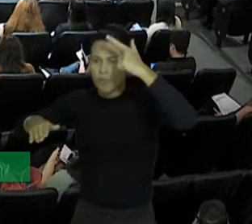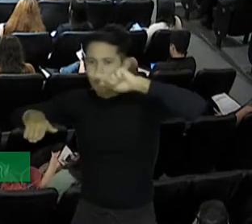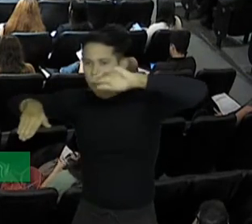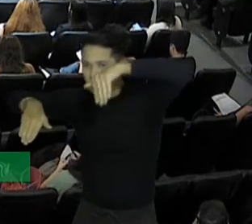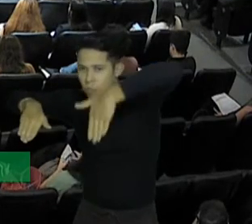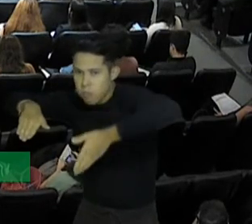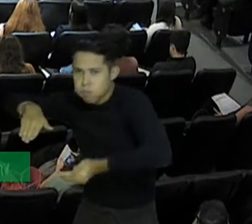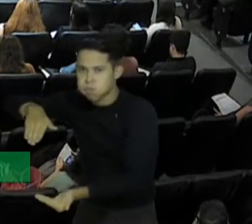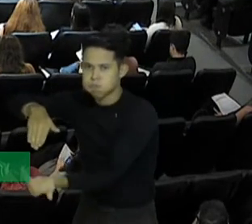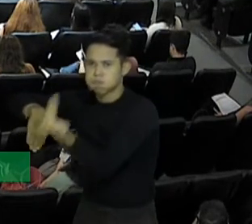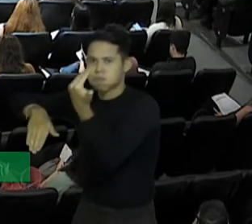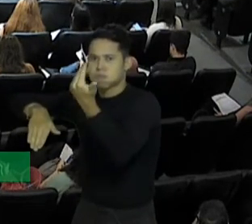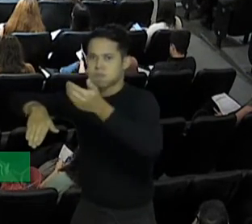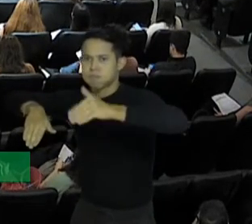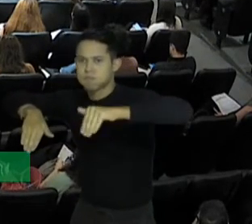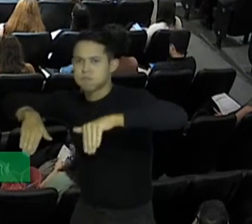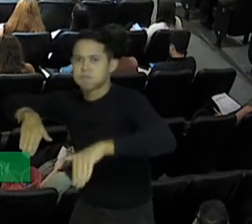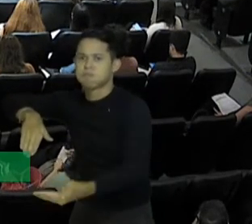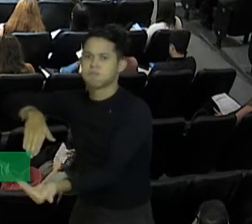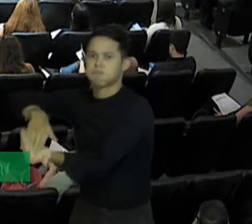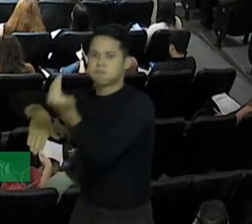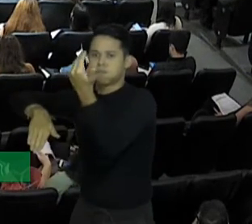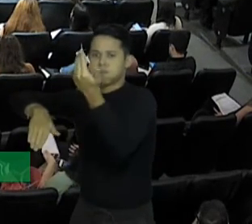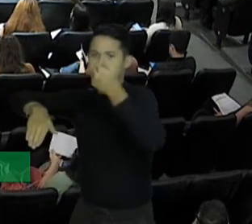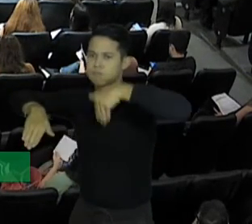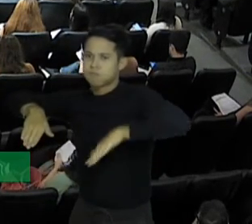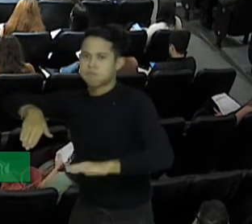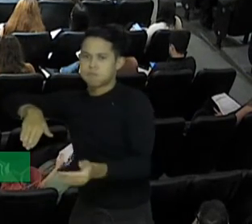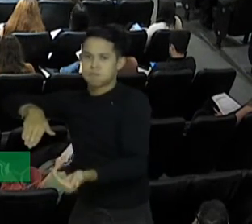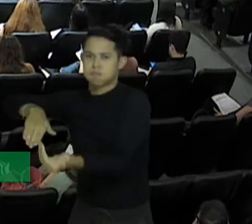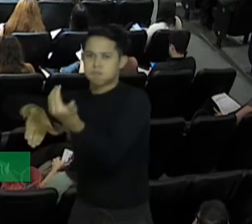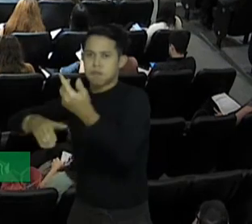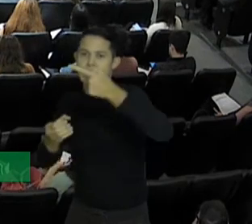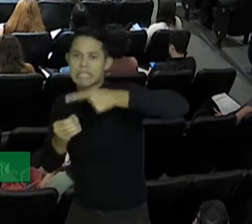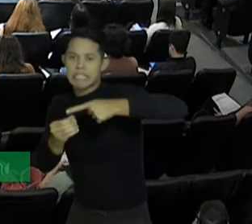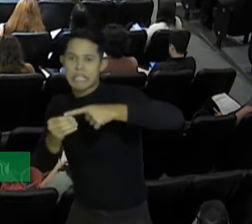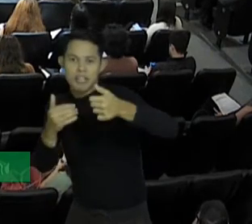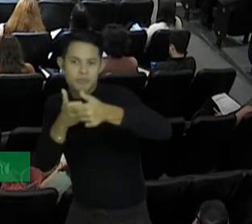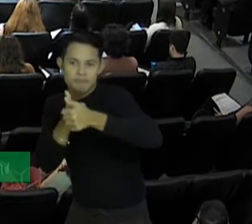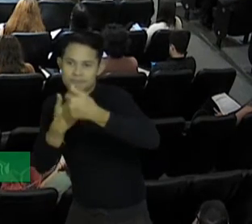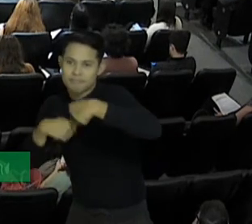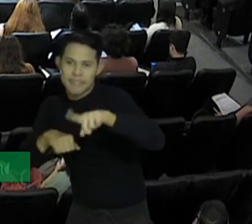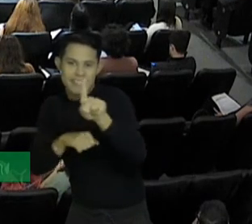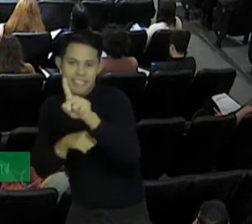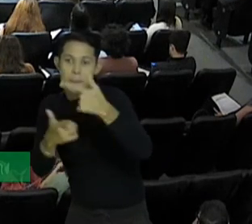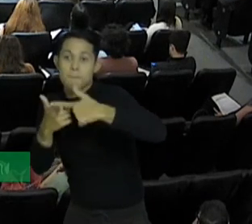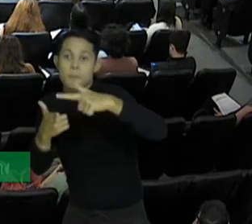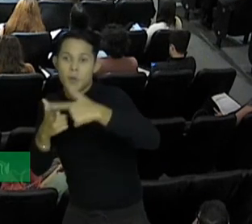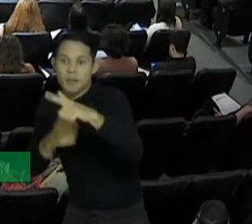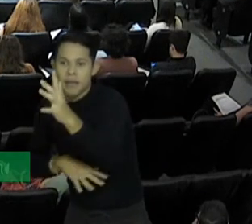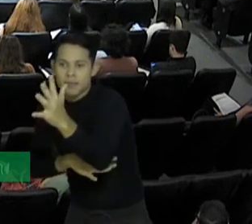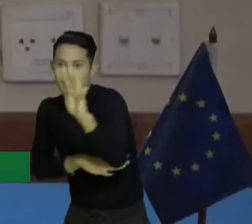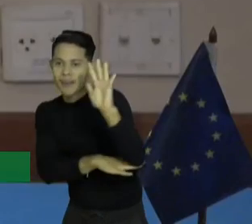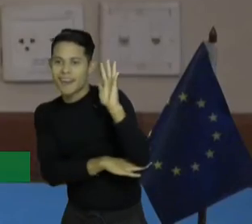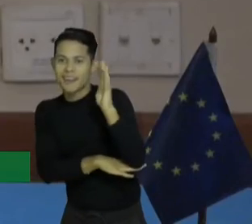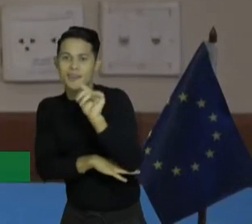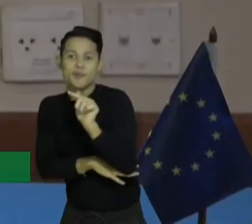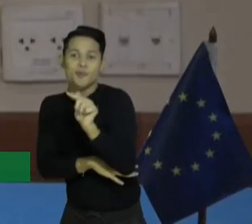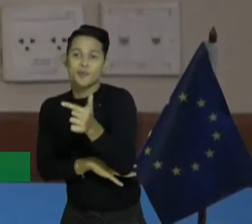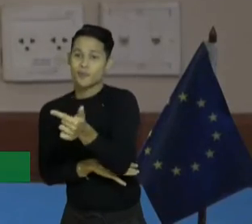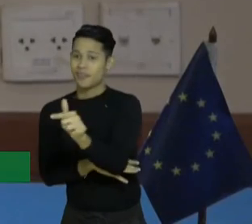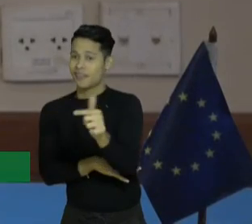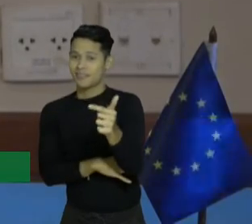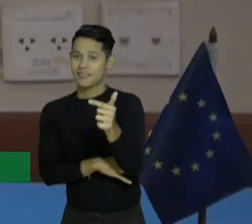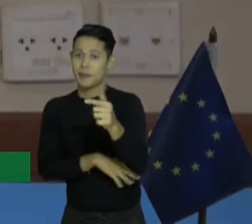ser eh revirado sem ter uma cidade de perto para criar problemas ambientais então o Chile